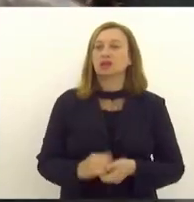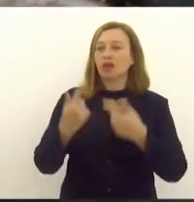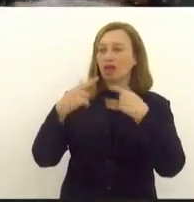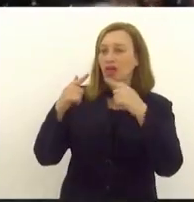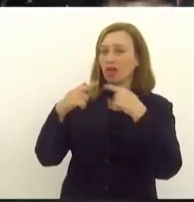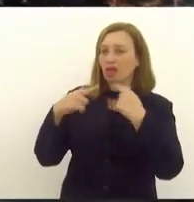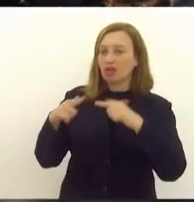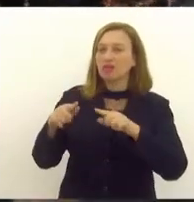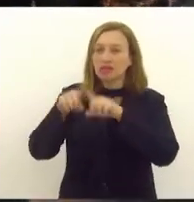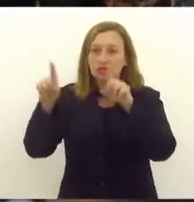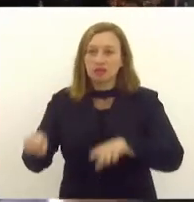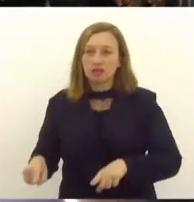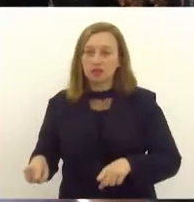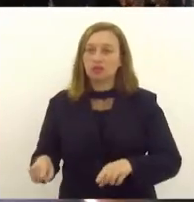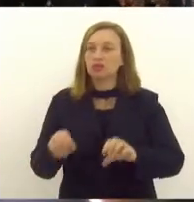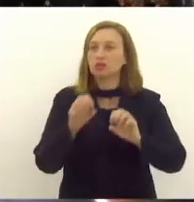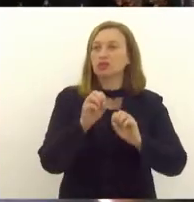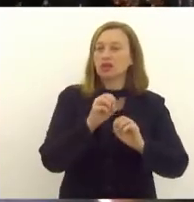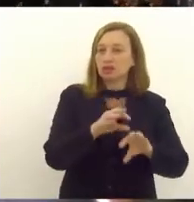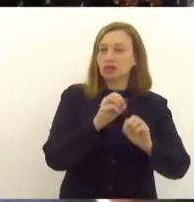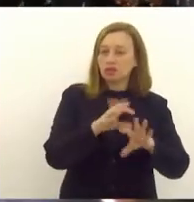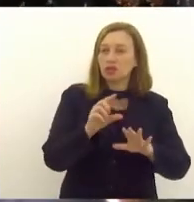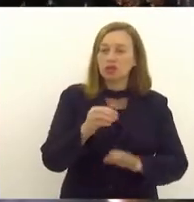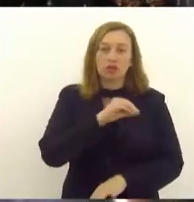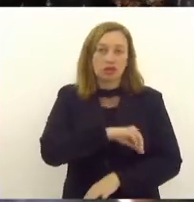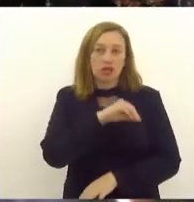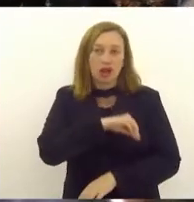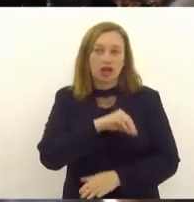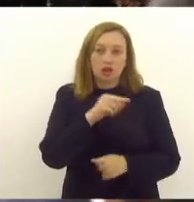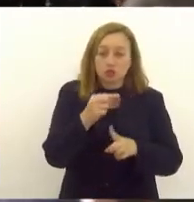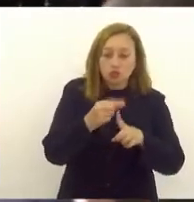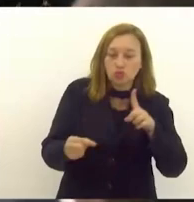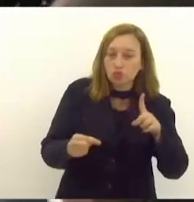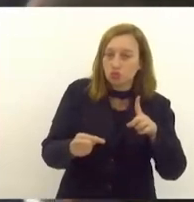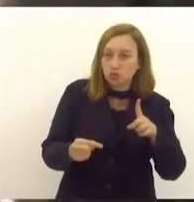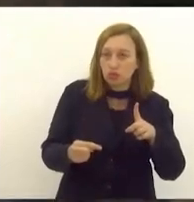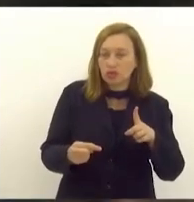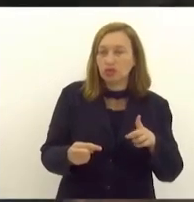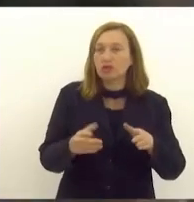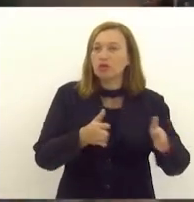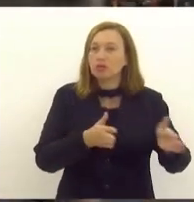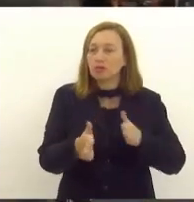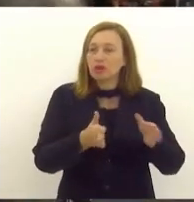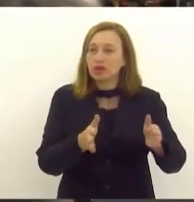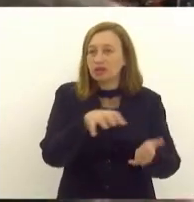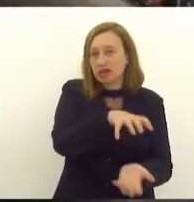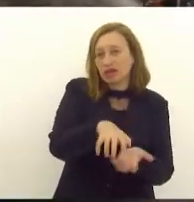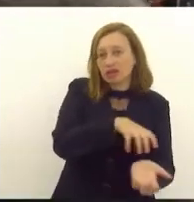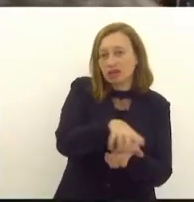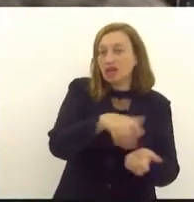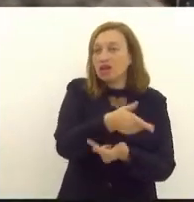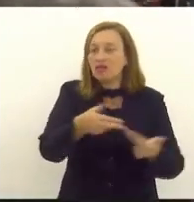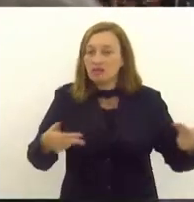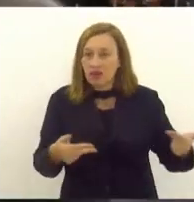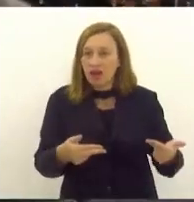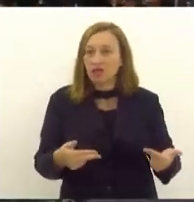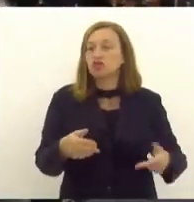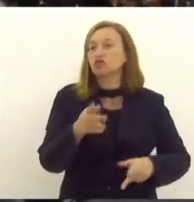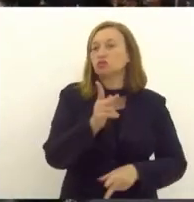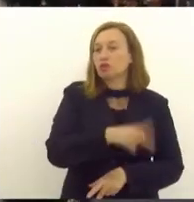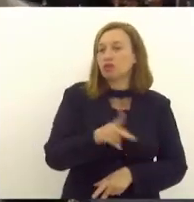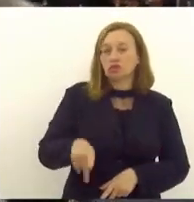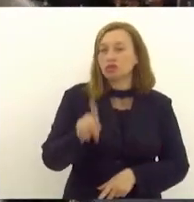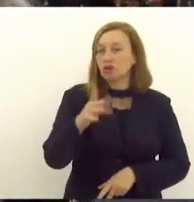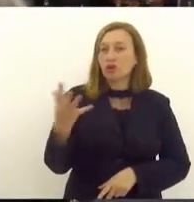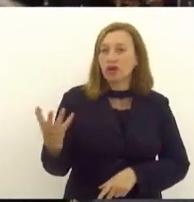reclamação de servidores da educação que tiveram seu salários cortados durante a greve e dezenas desses Ainda não receberam